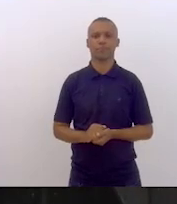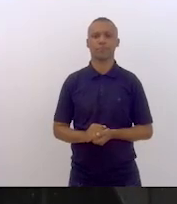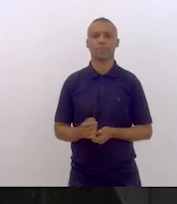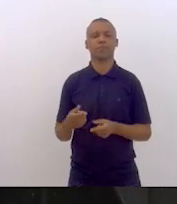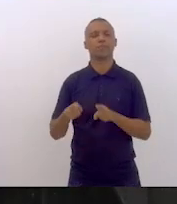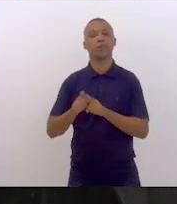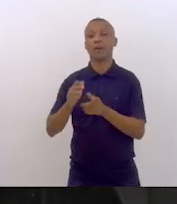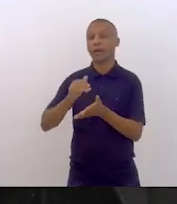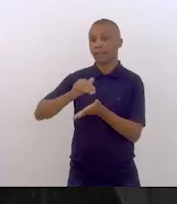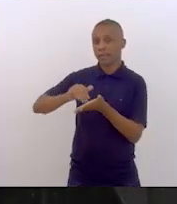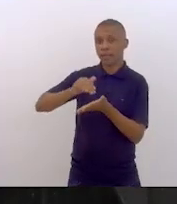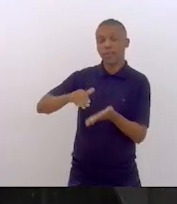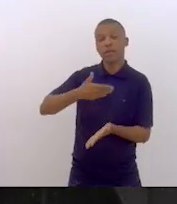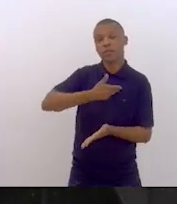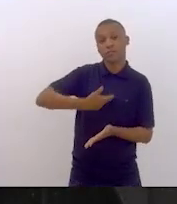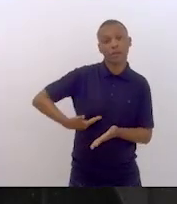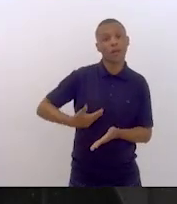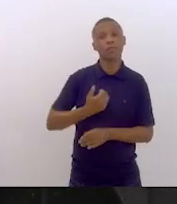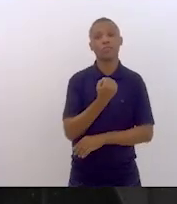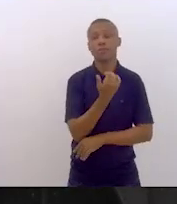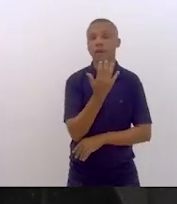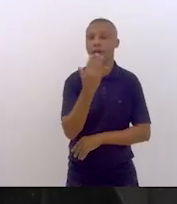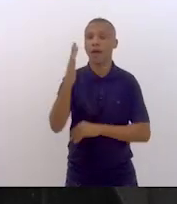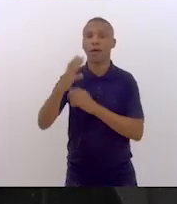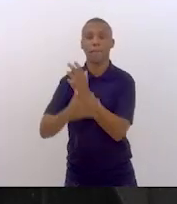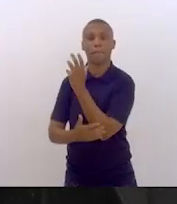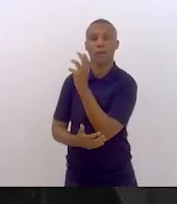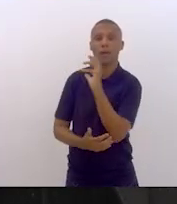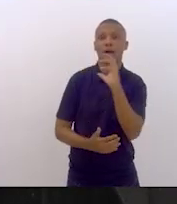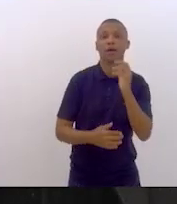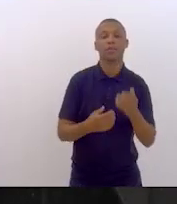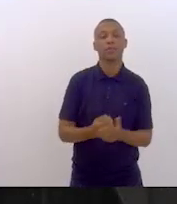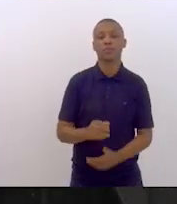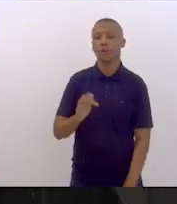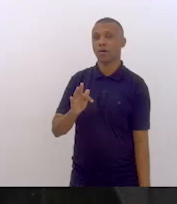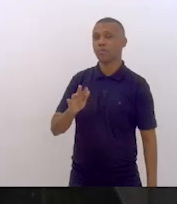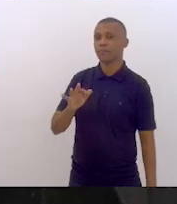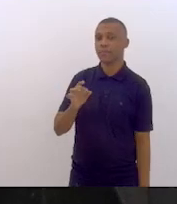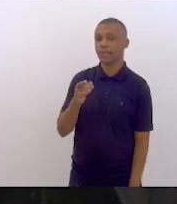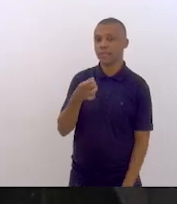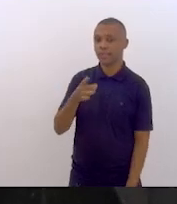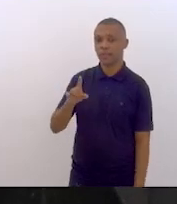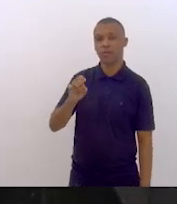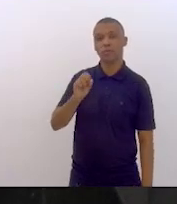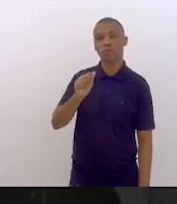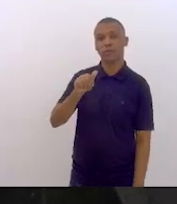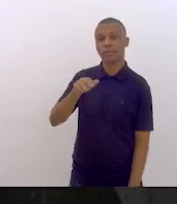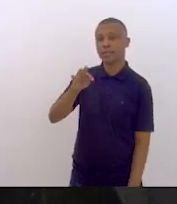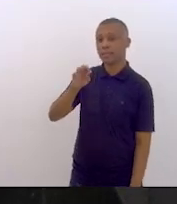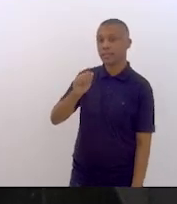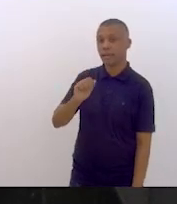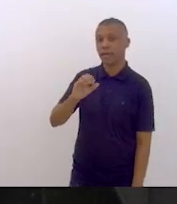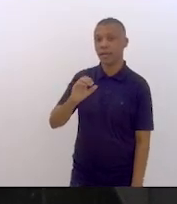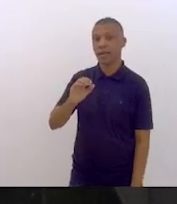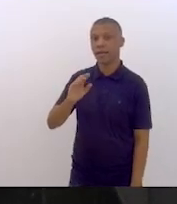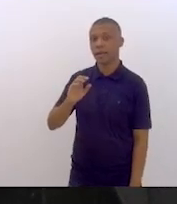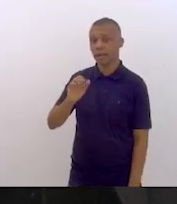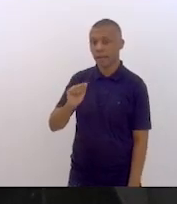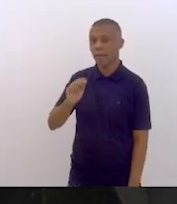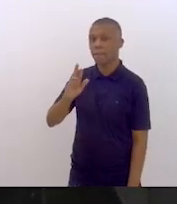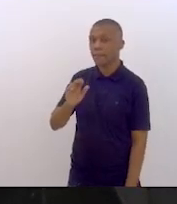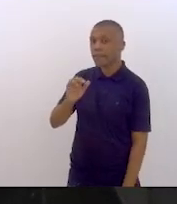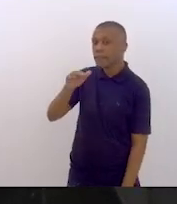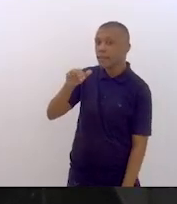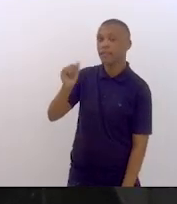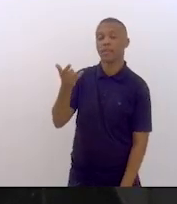Secretaria de Estado de ambiente com a fundação Santa Cabrini com a Secretaria de Estado de Ciências e